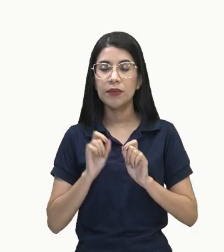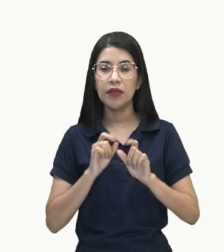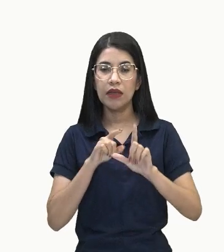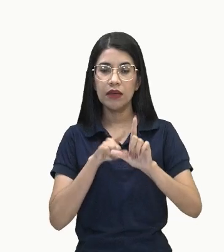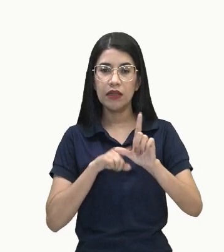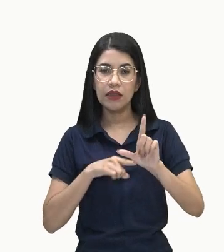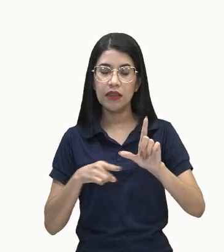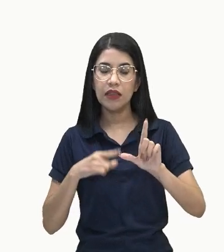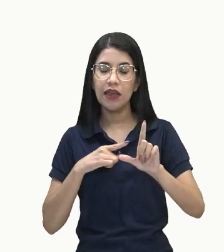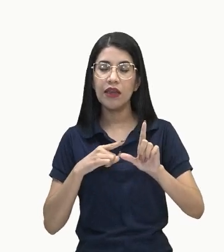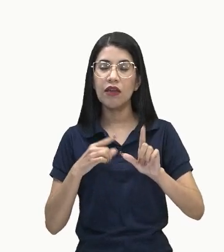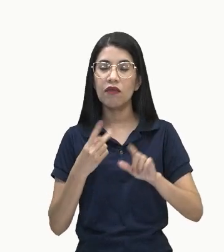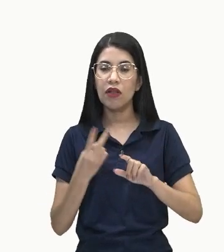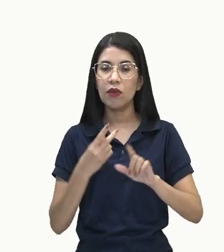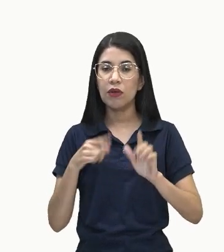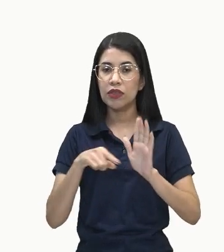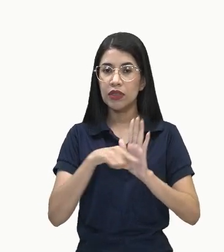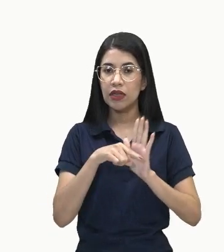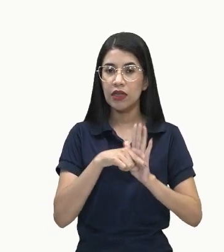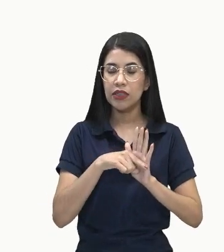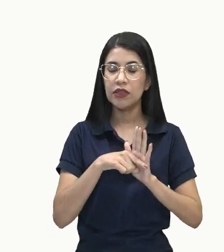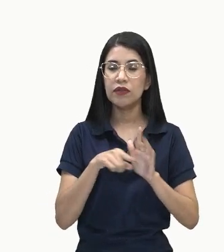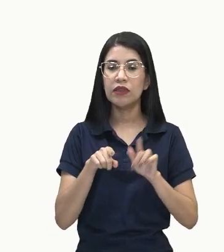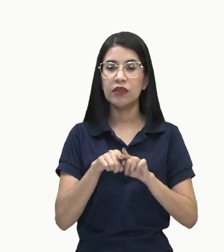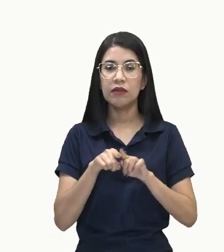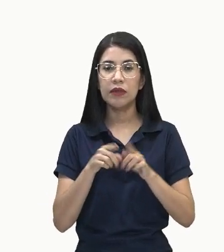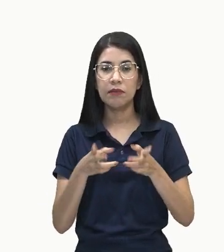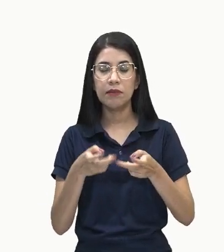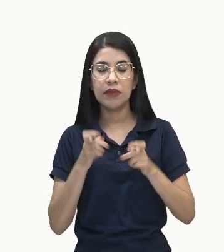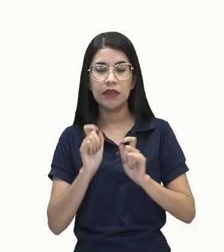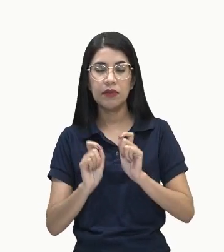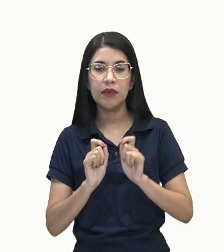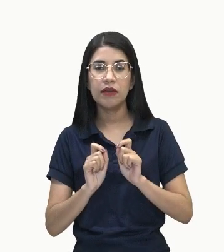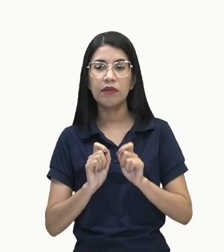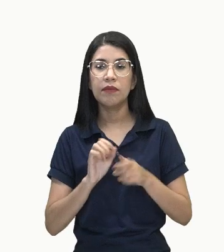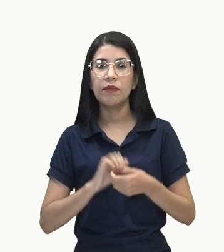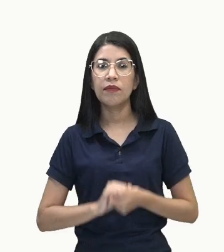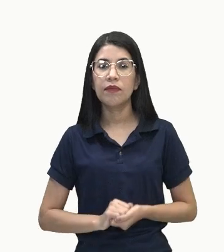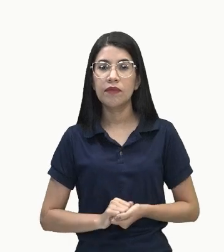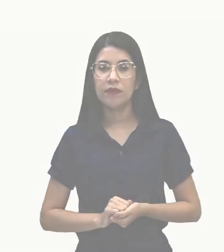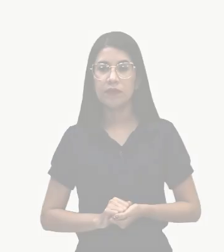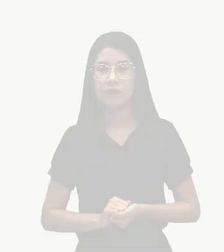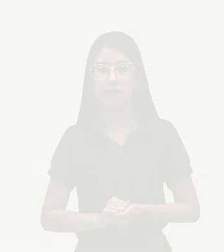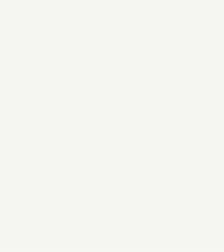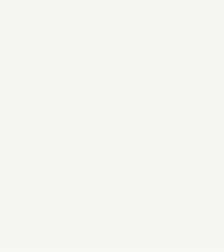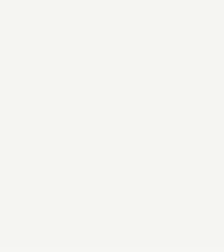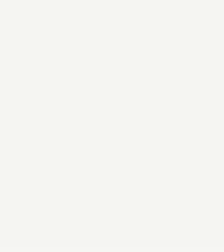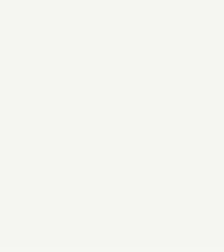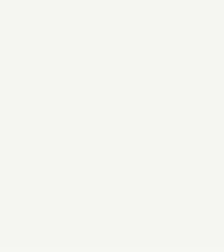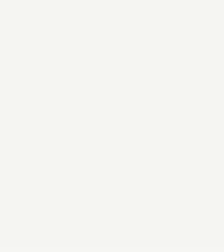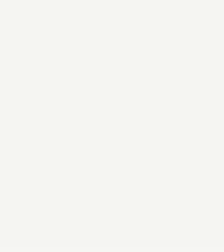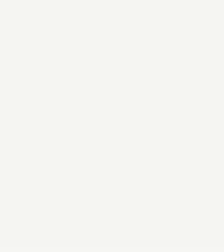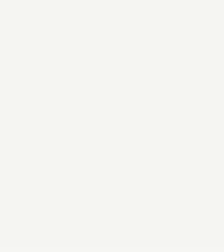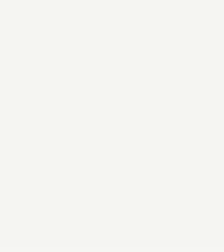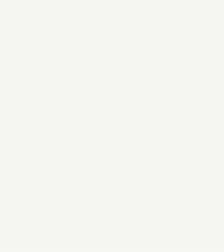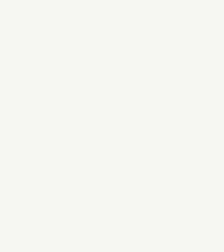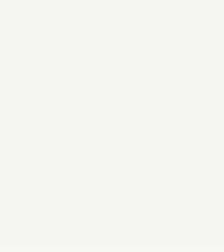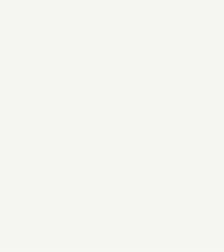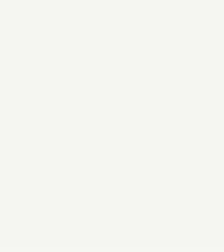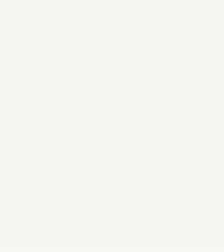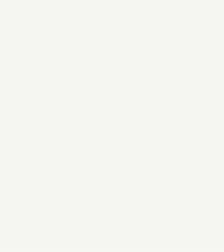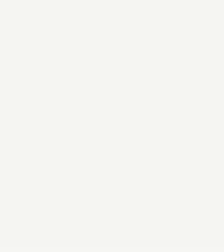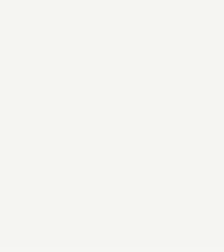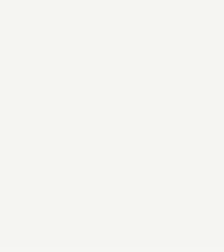possuem valores negativos, então temos que considerar também, logicamente, os valores negativos. Ó. Aqui